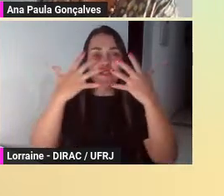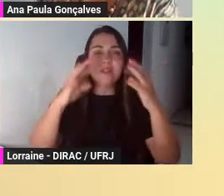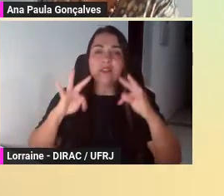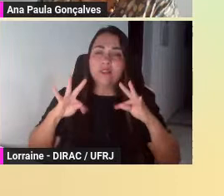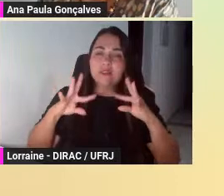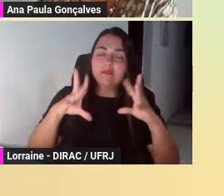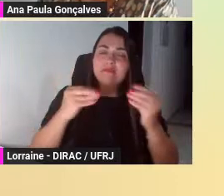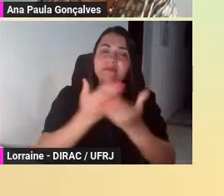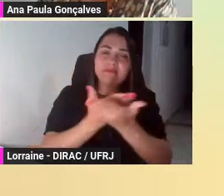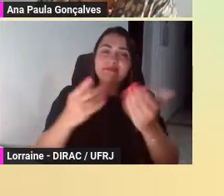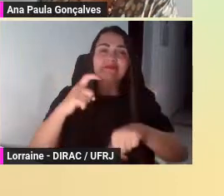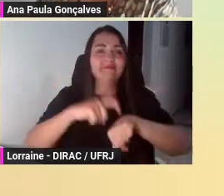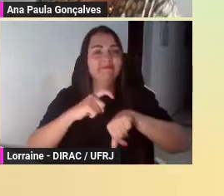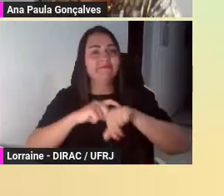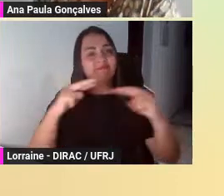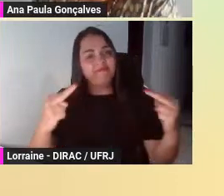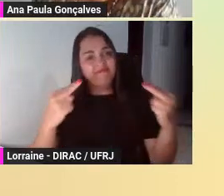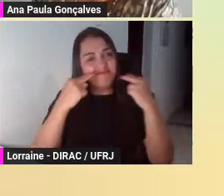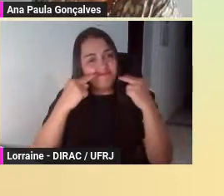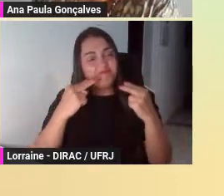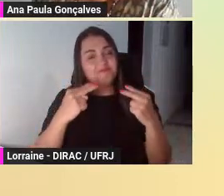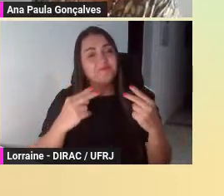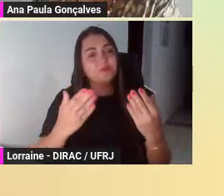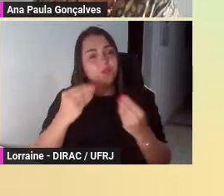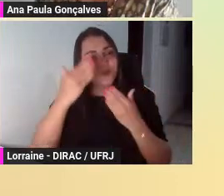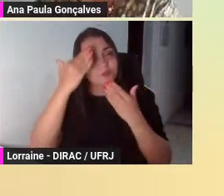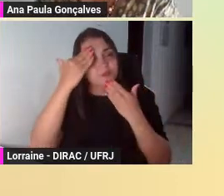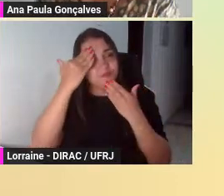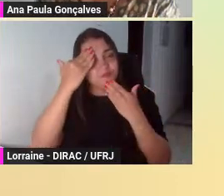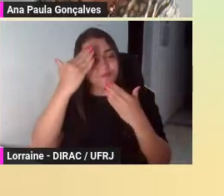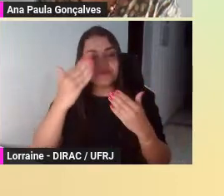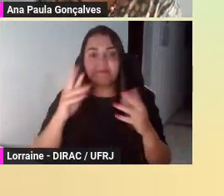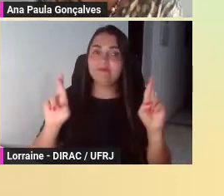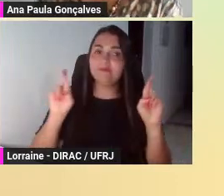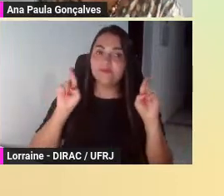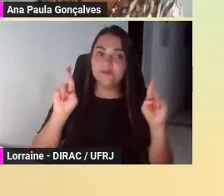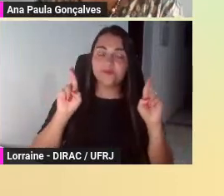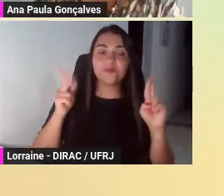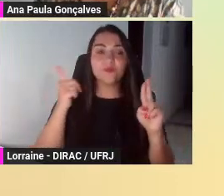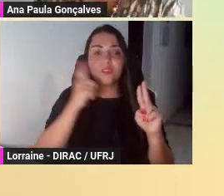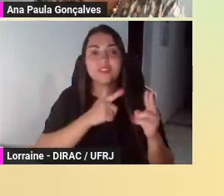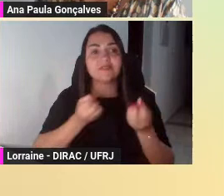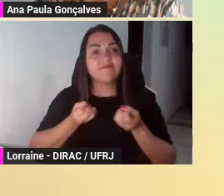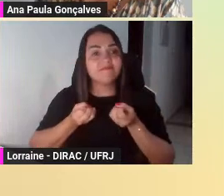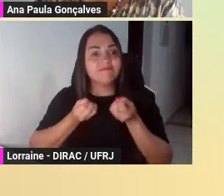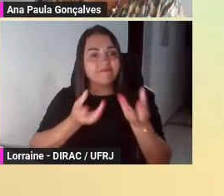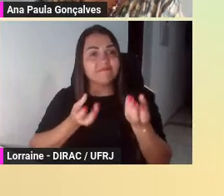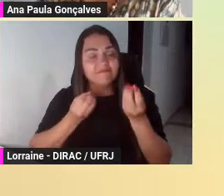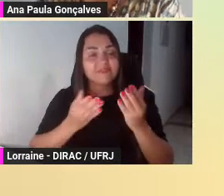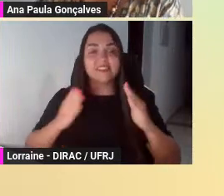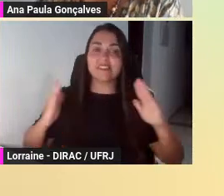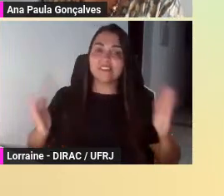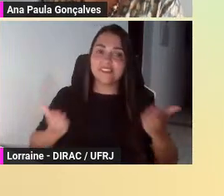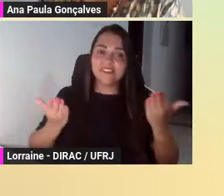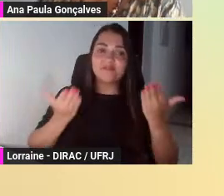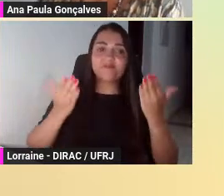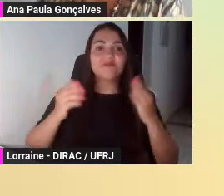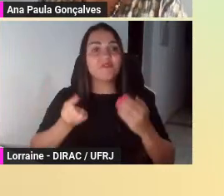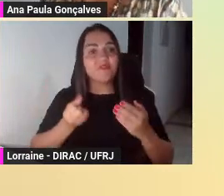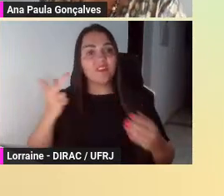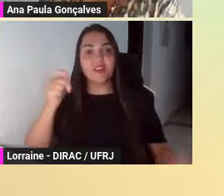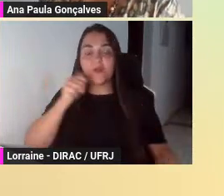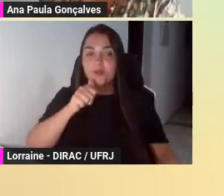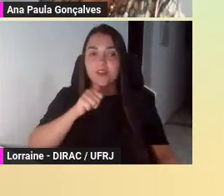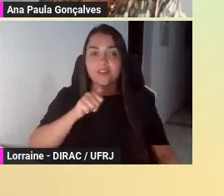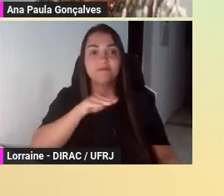pouquinho do seu tempo para me ouvir. Muito obrigada. Espero ter contribuído, incentivado várias mulheres e meninas a